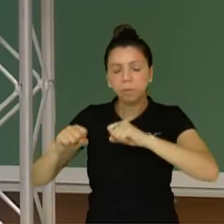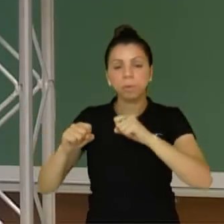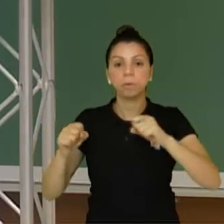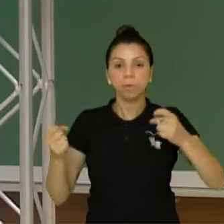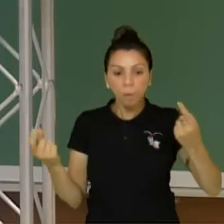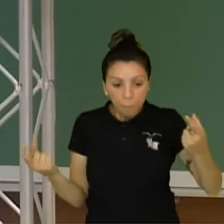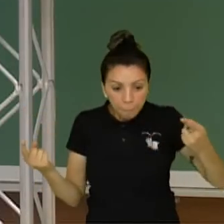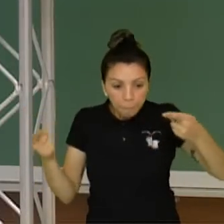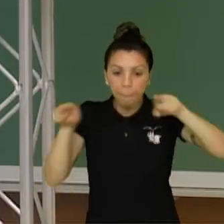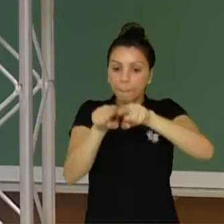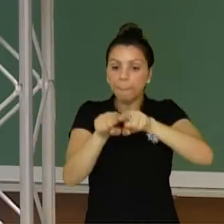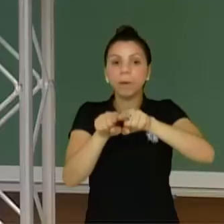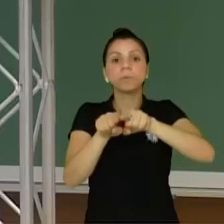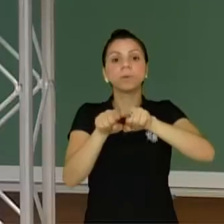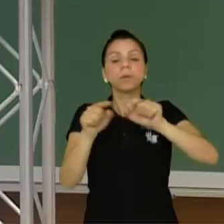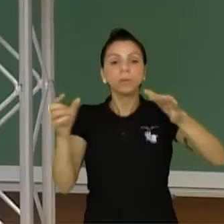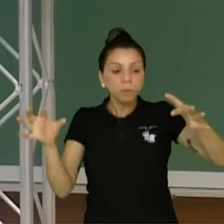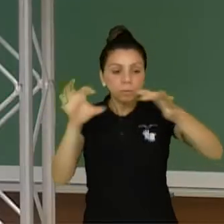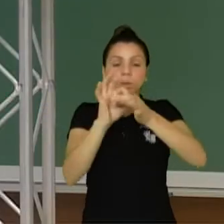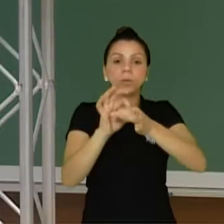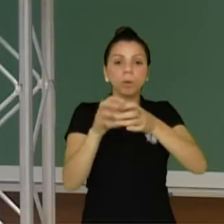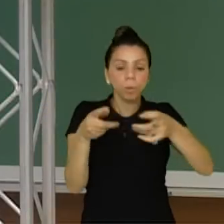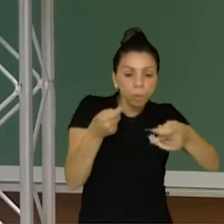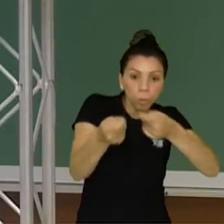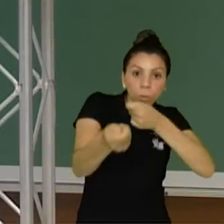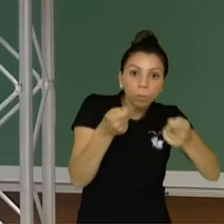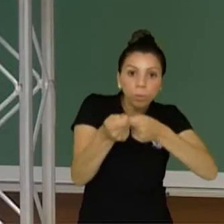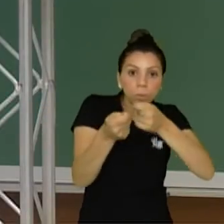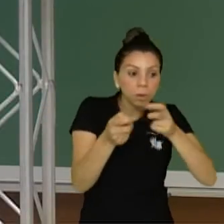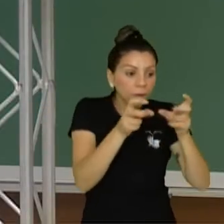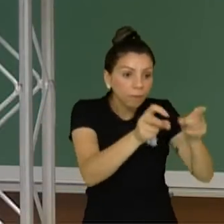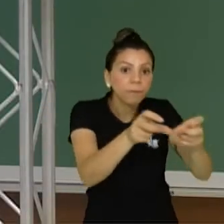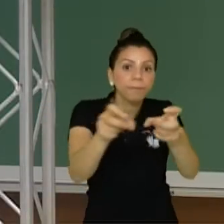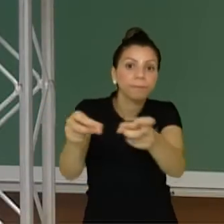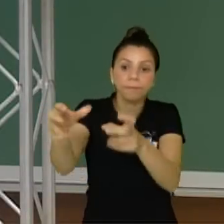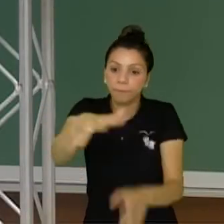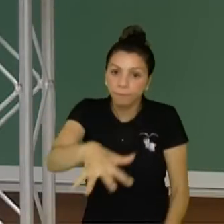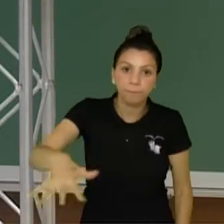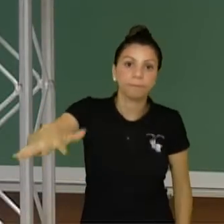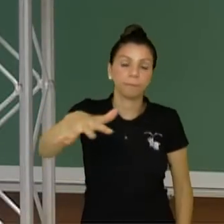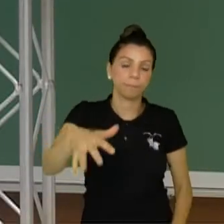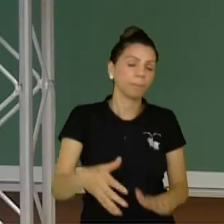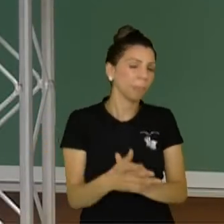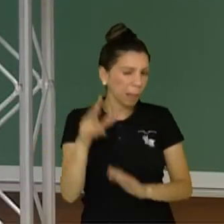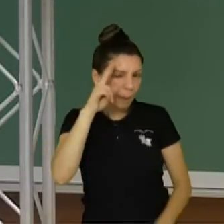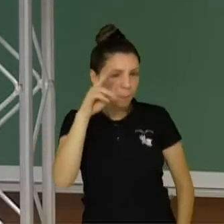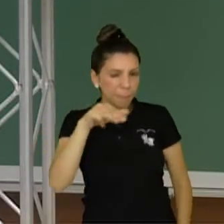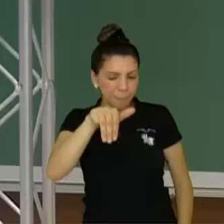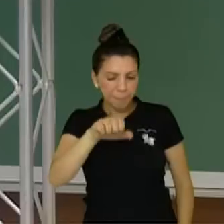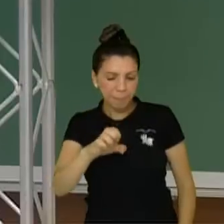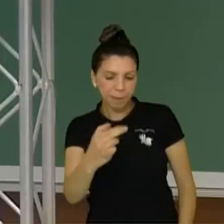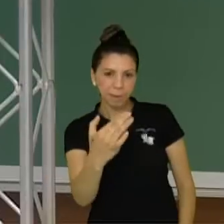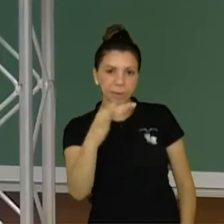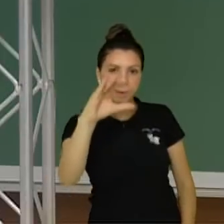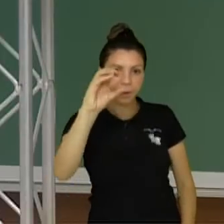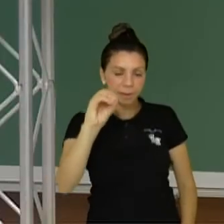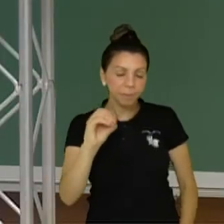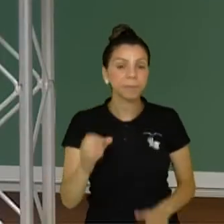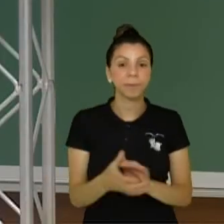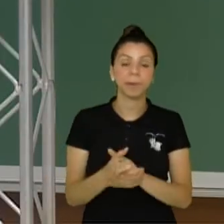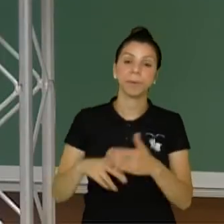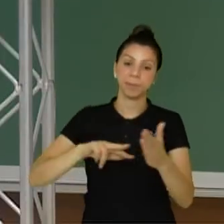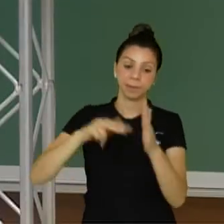unidas dominavam ainda mais o mercado, certo? E lembrando, o que é mercado? Significa que a empresa vendia